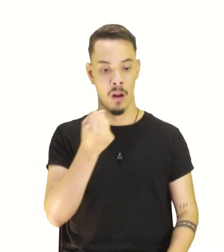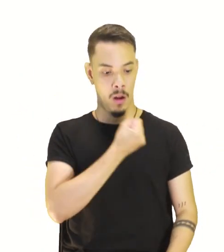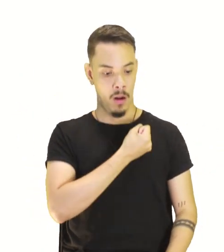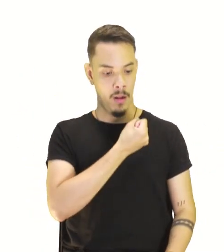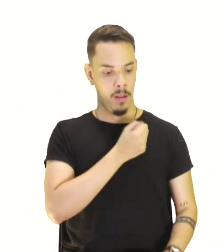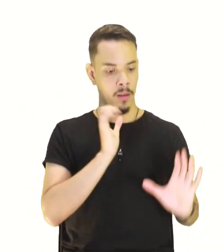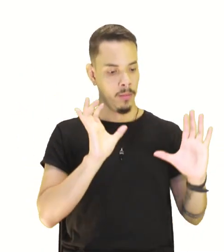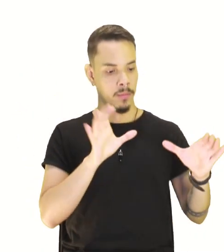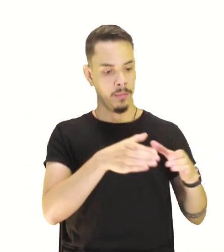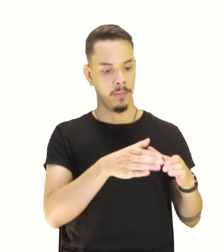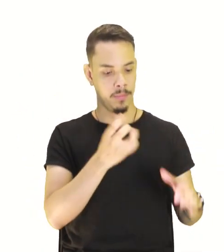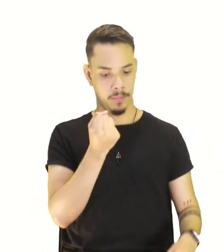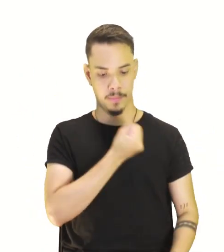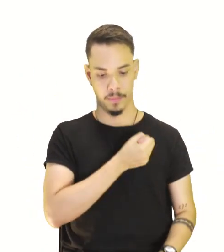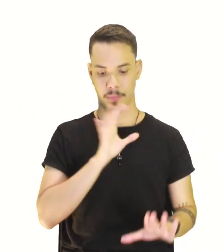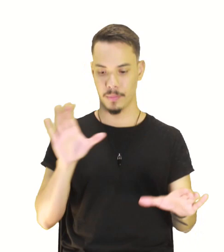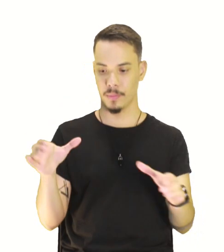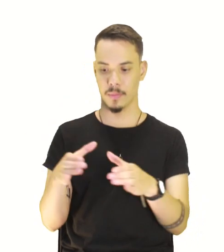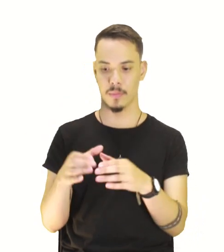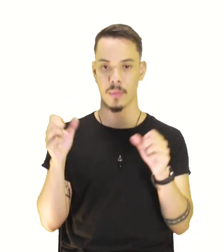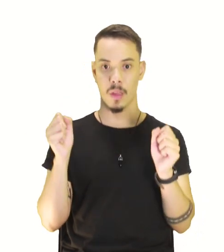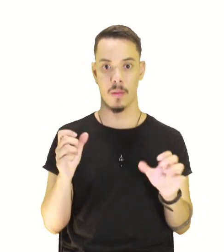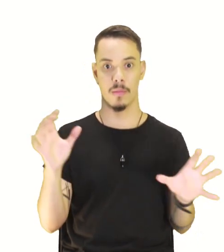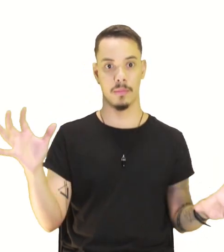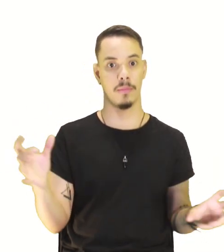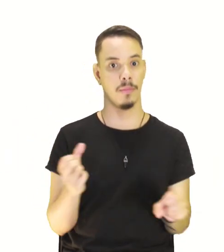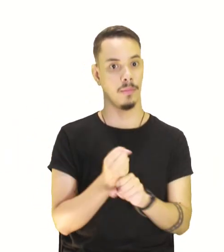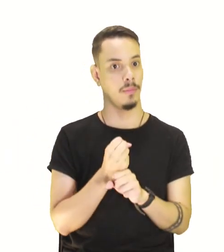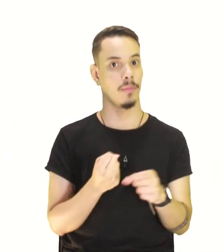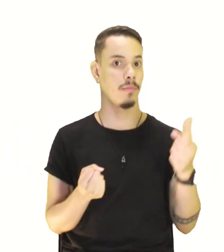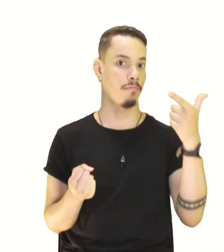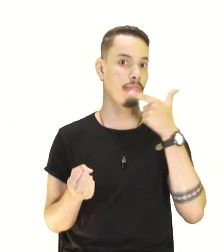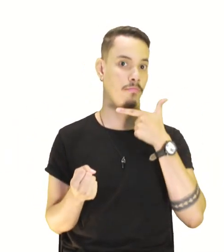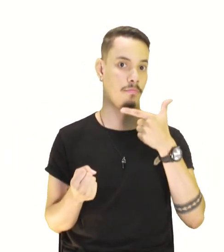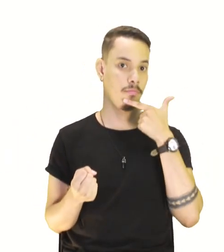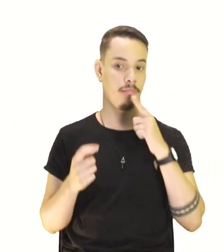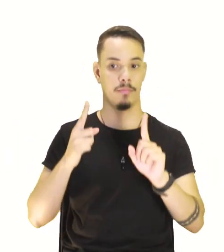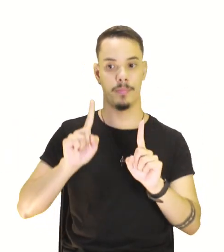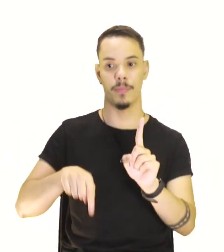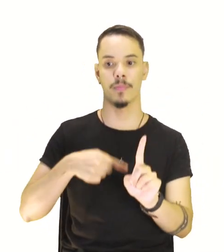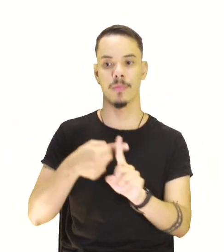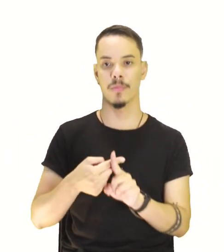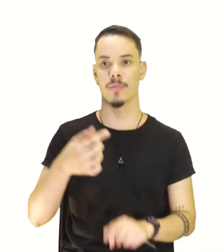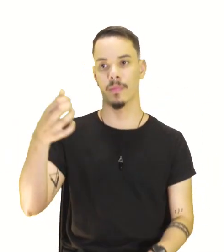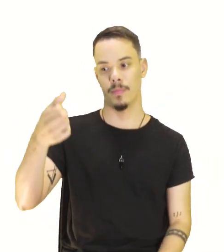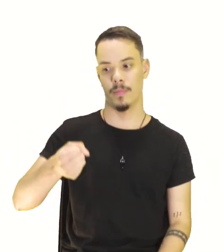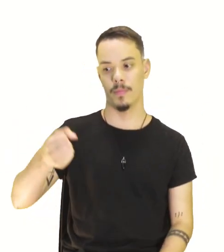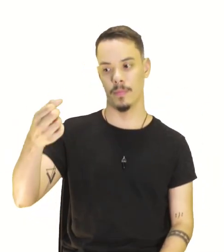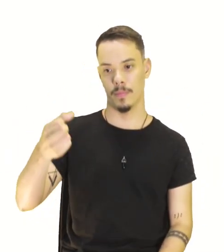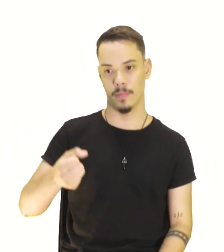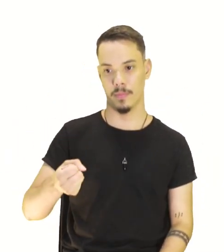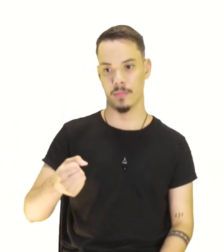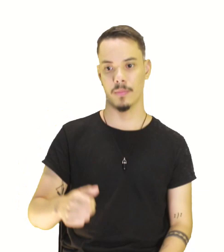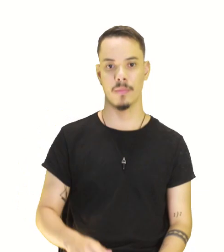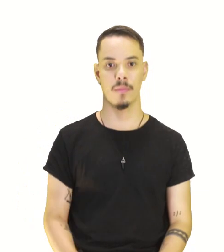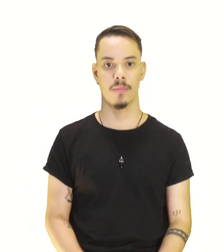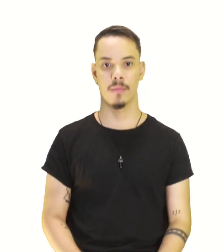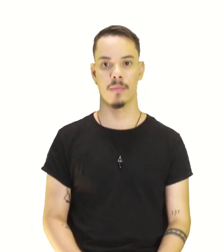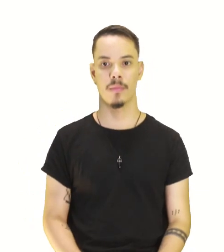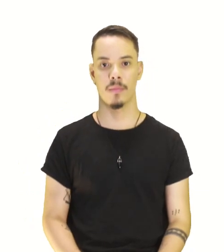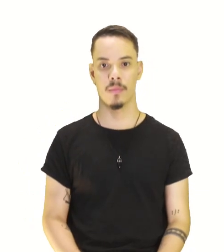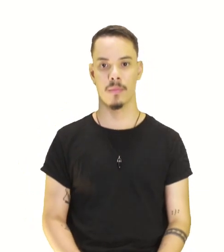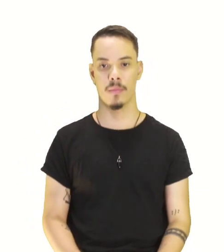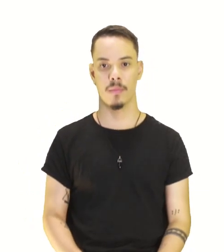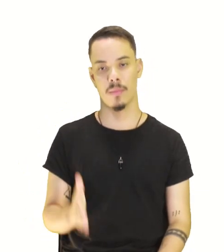grandezas. Grandeza, o que pode ser medido, queijo e leite. Eu posso medir os dois. Então, tenho ali uma função. Achei que grandeza era